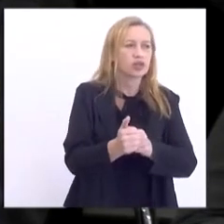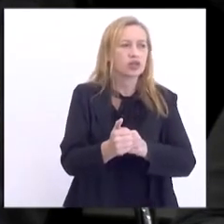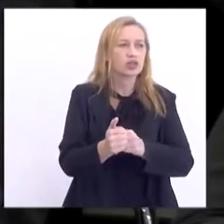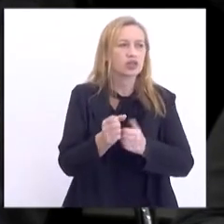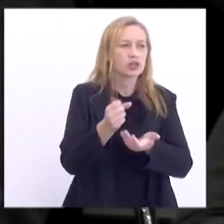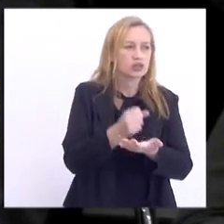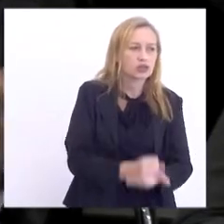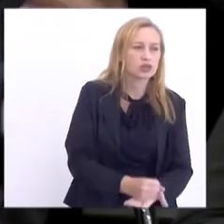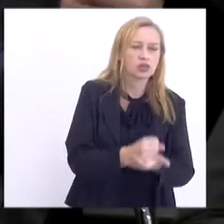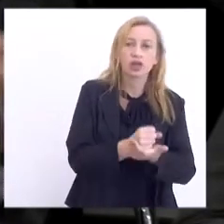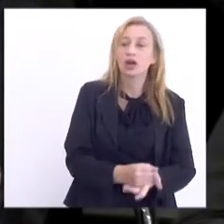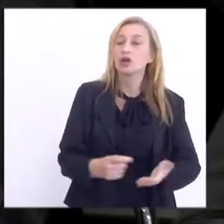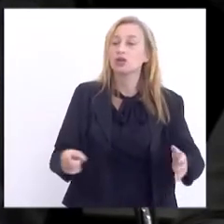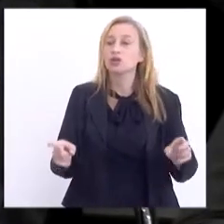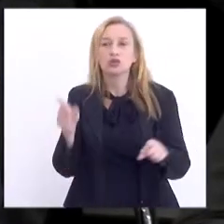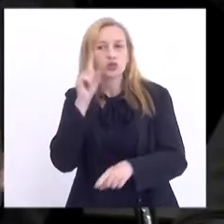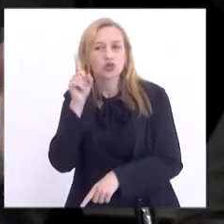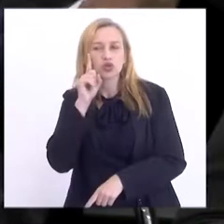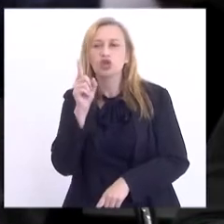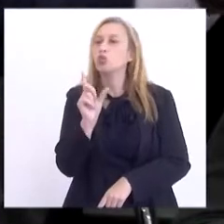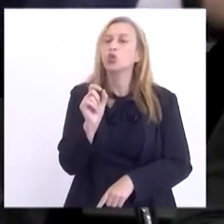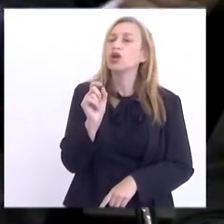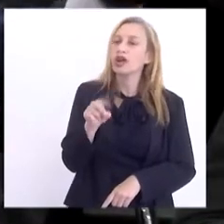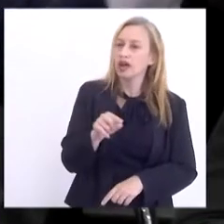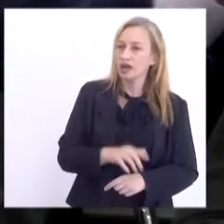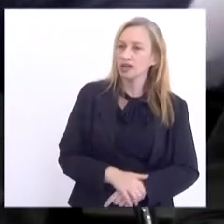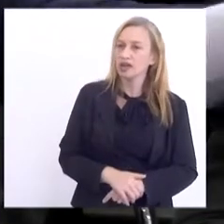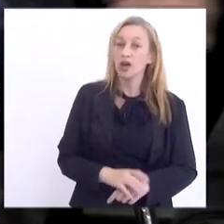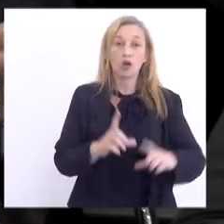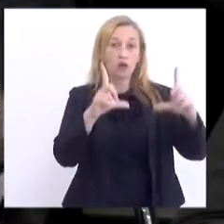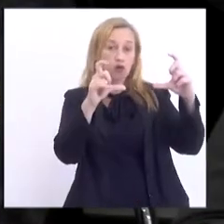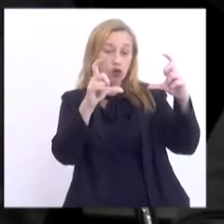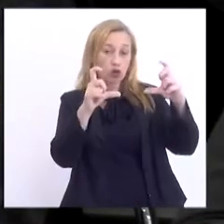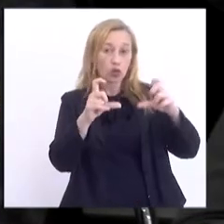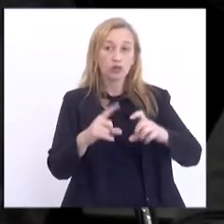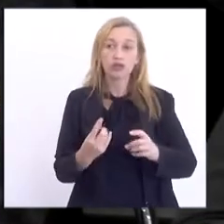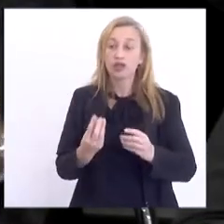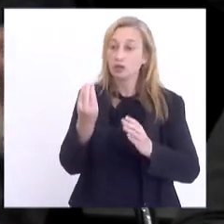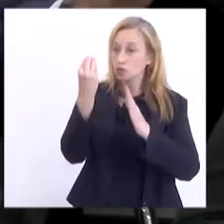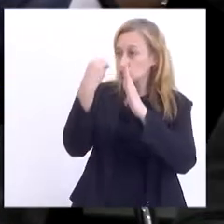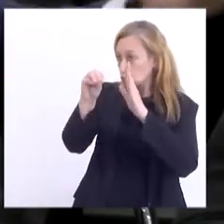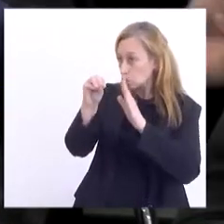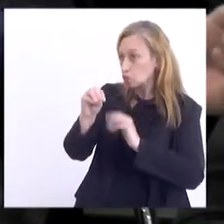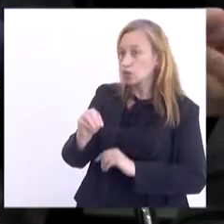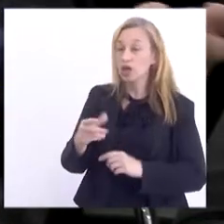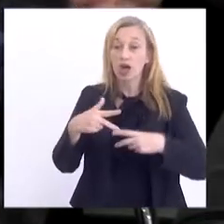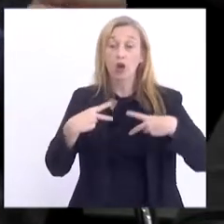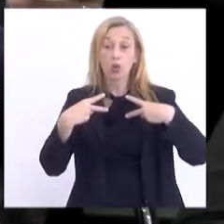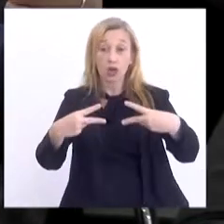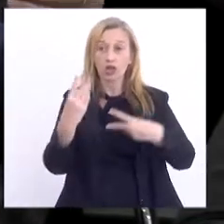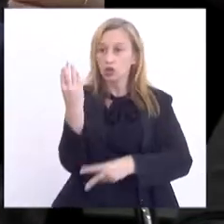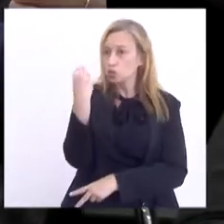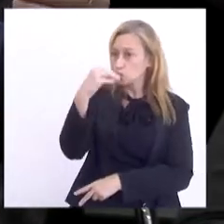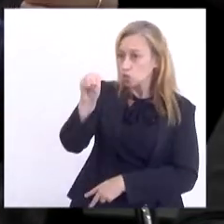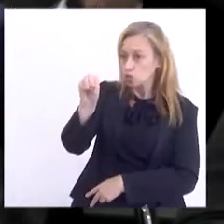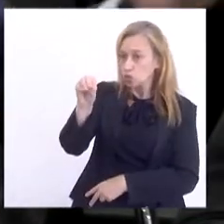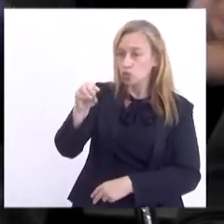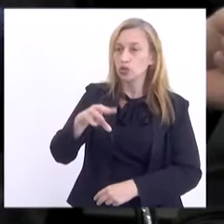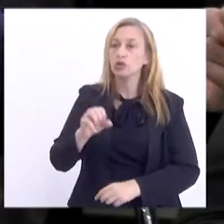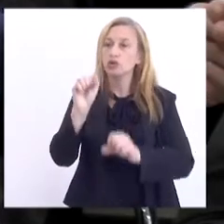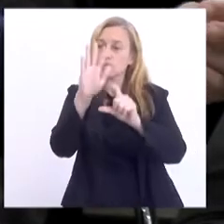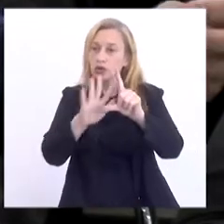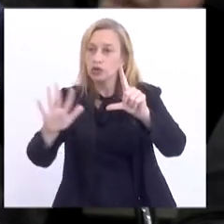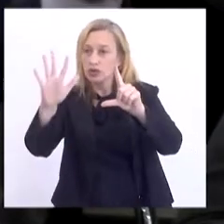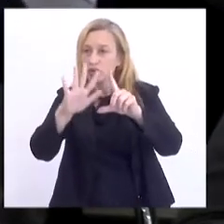dia a dia o que que a da substância é a fotografia que ele colocou até o link do do